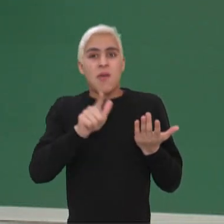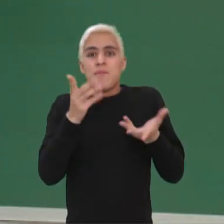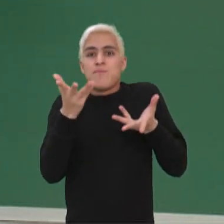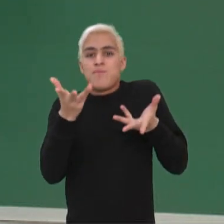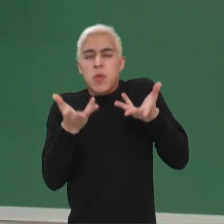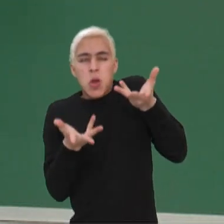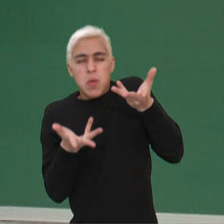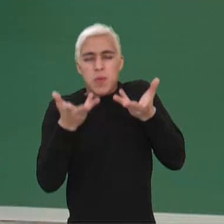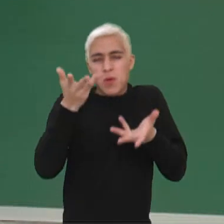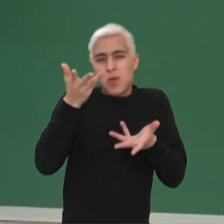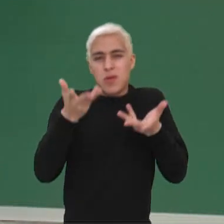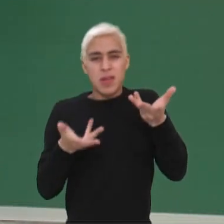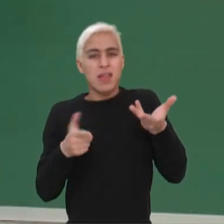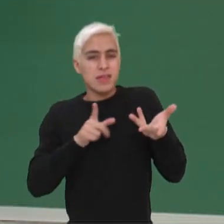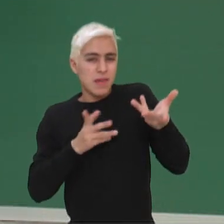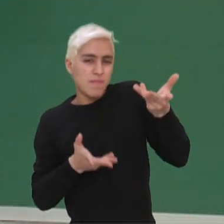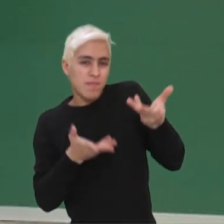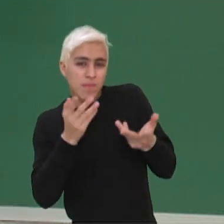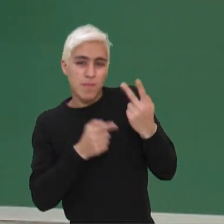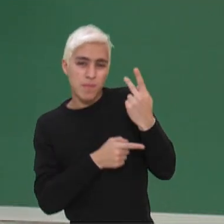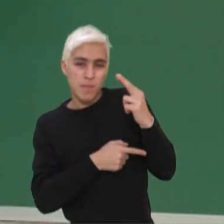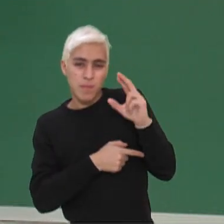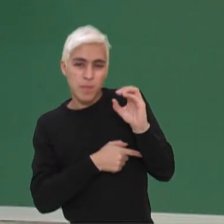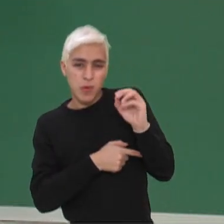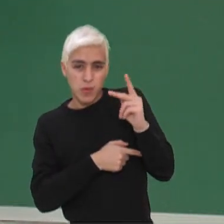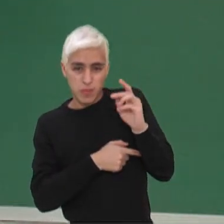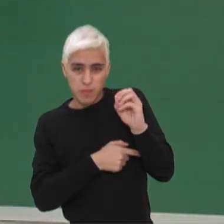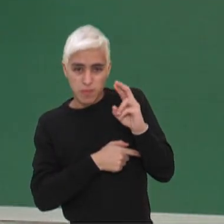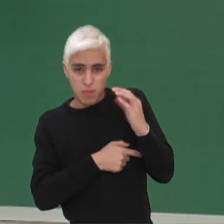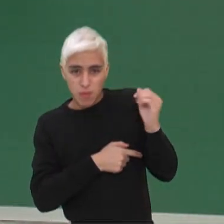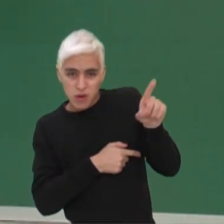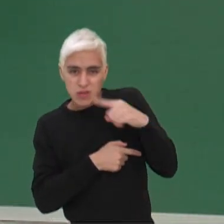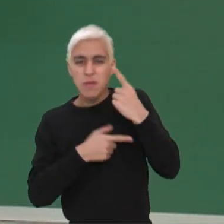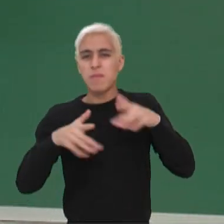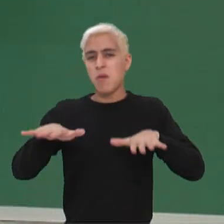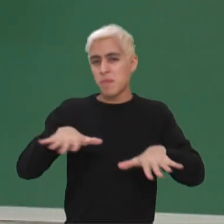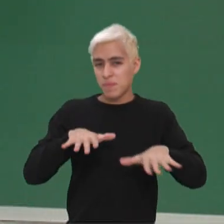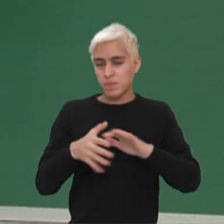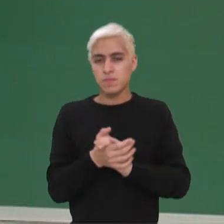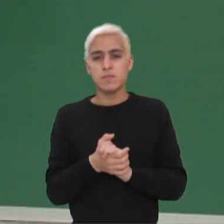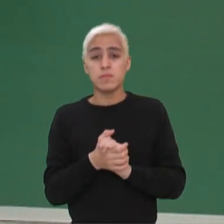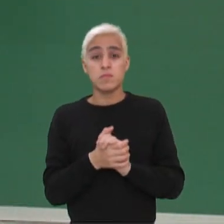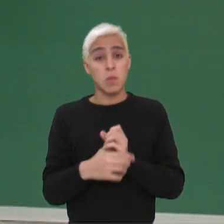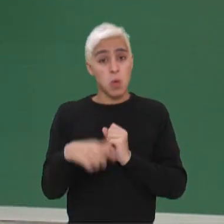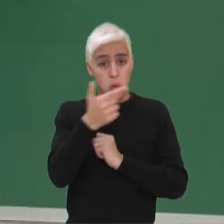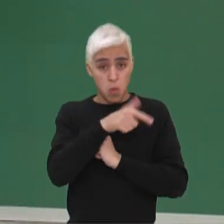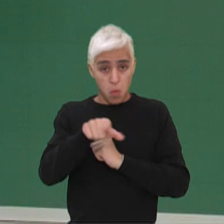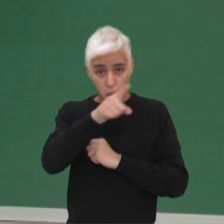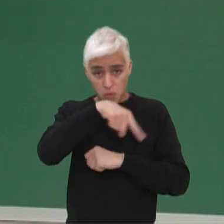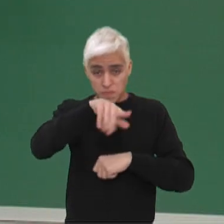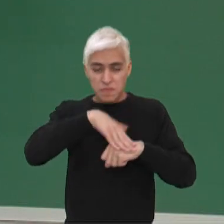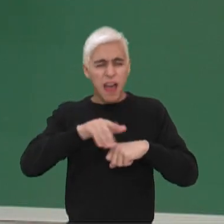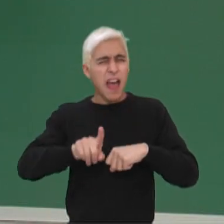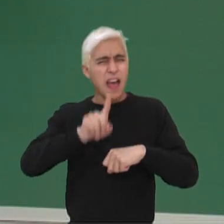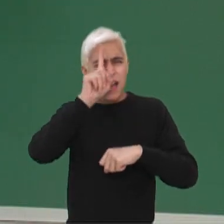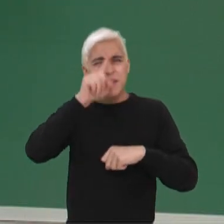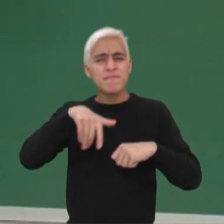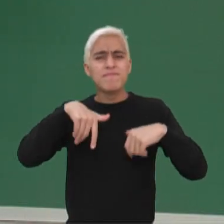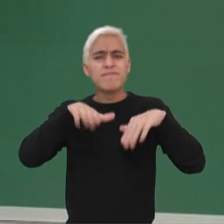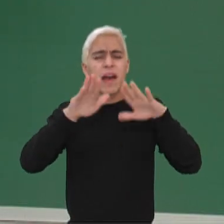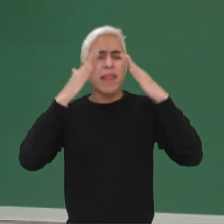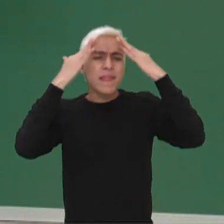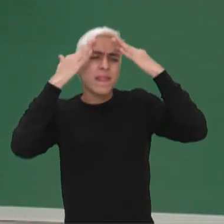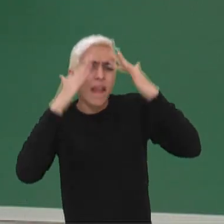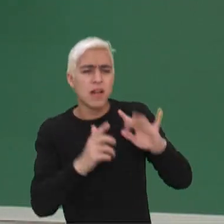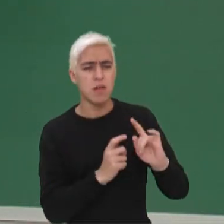proporção. Você tem a proporção e você tem o movimento. Outra coisa inventada para os gregos para trazer mais